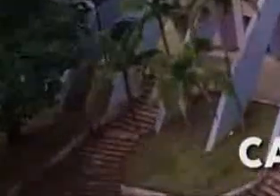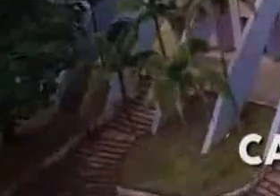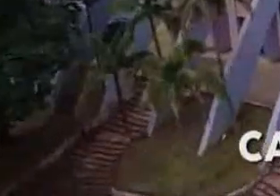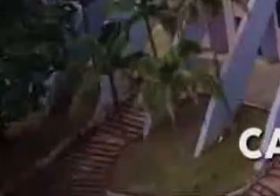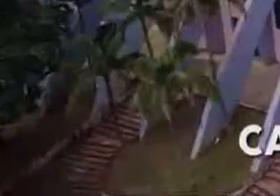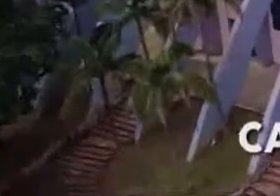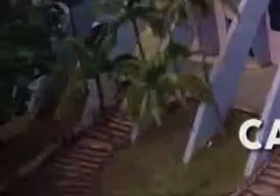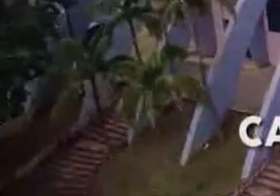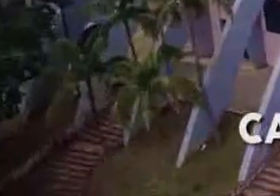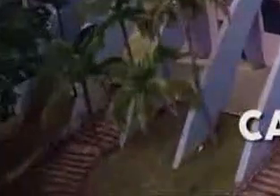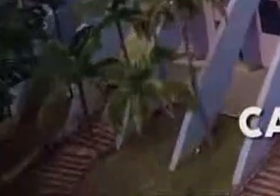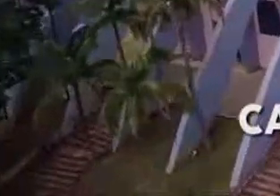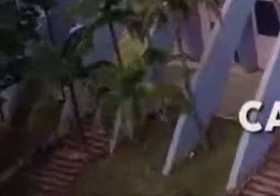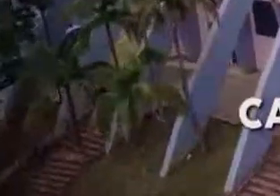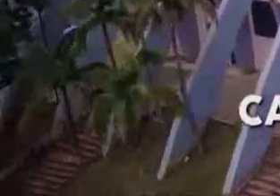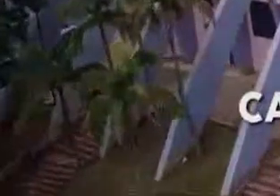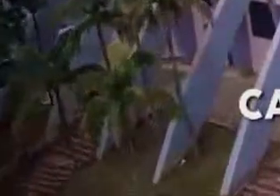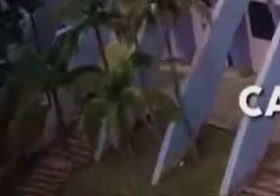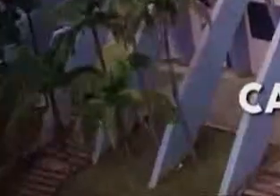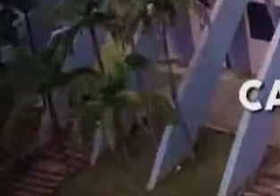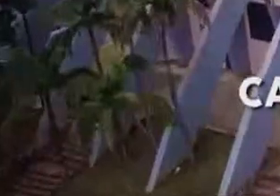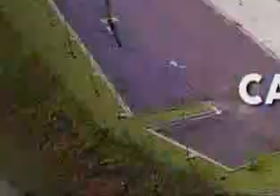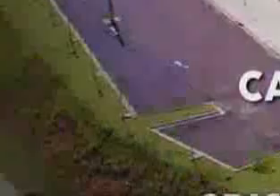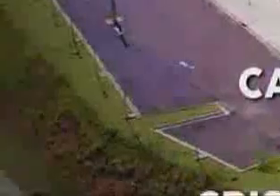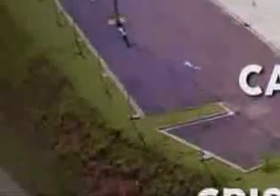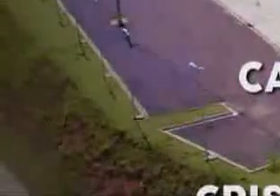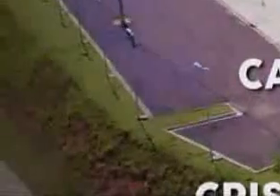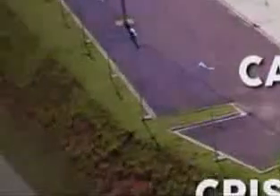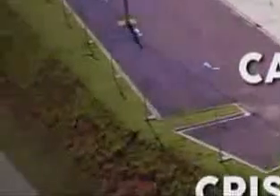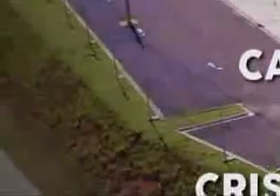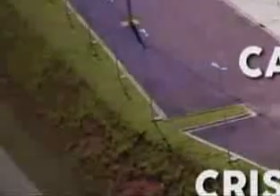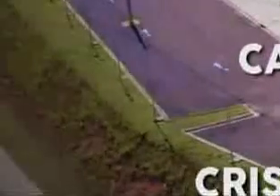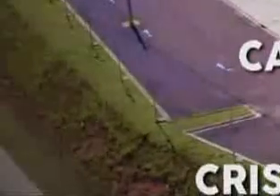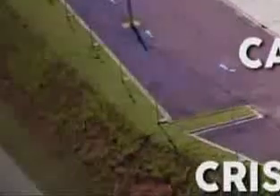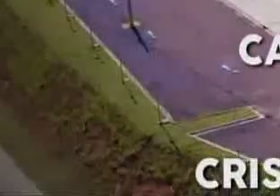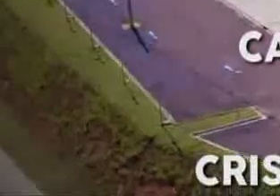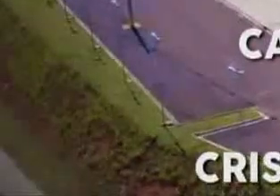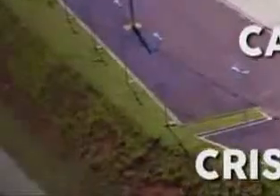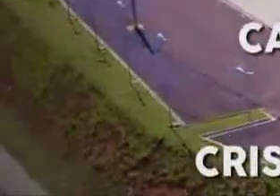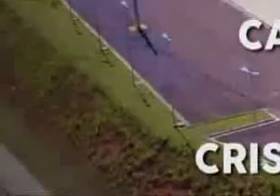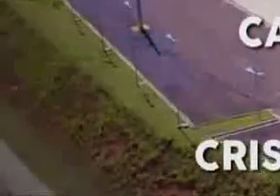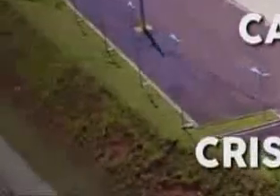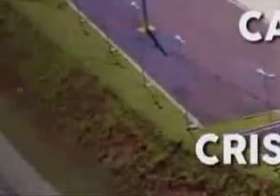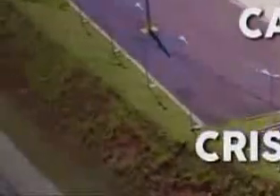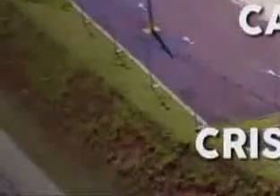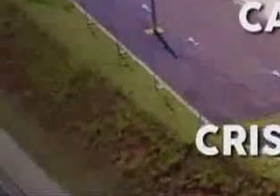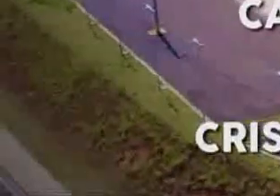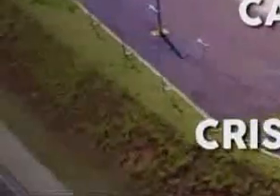Pátria, Mãe, Dona, Deus, salve, salve, Brasil, um sonho intenso, vai.